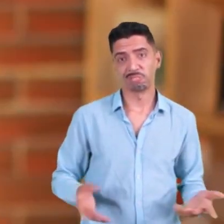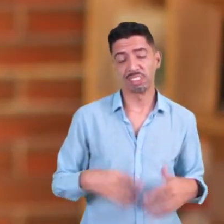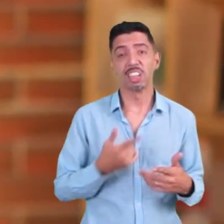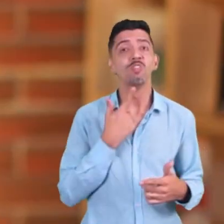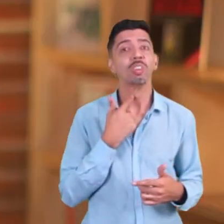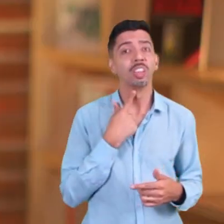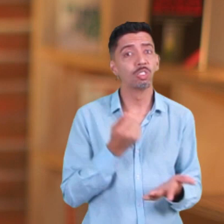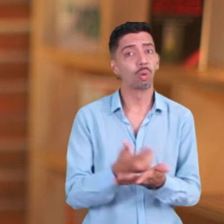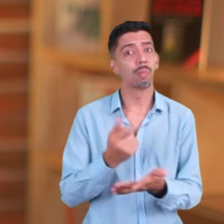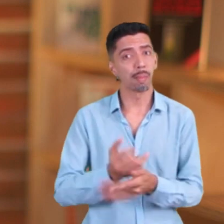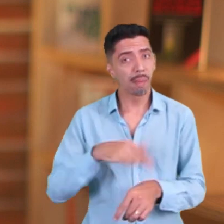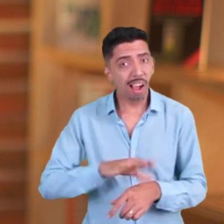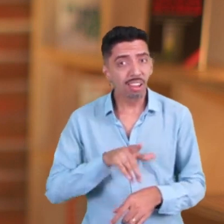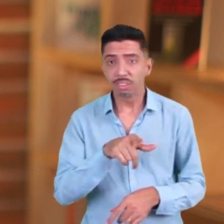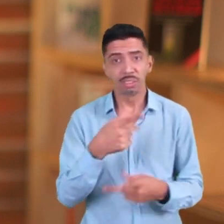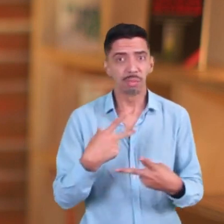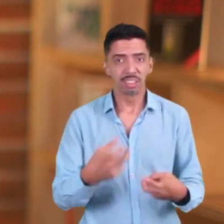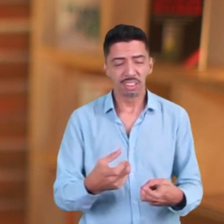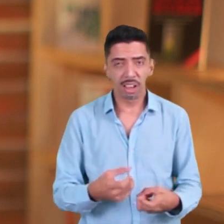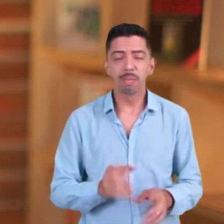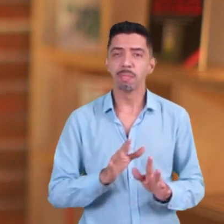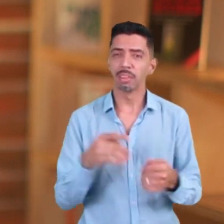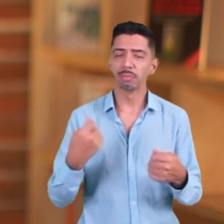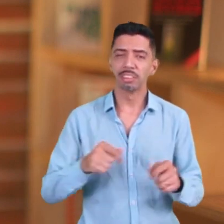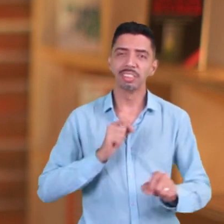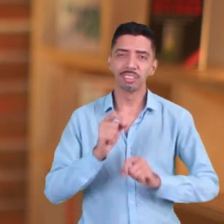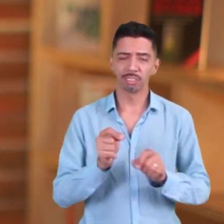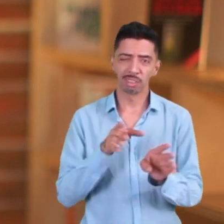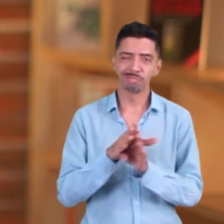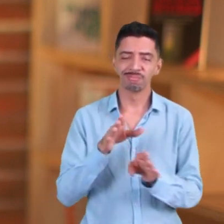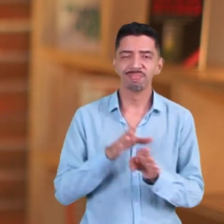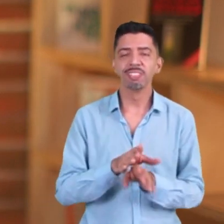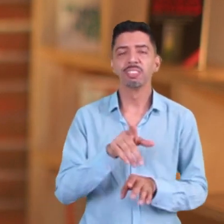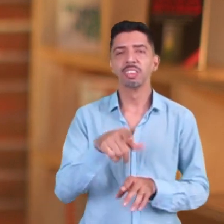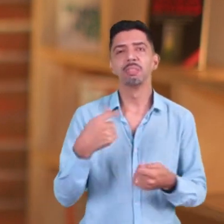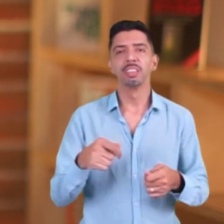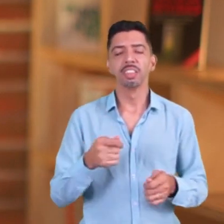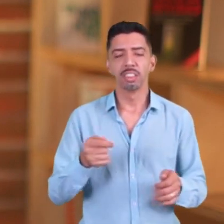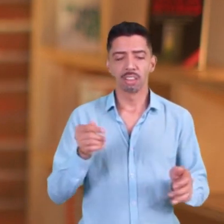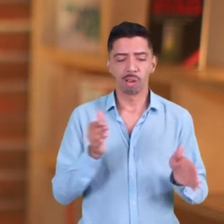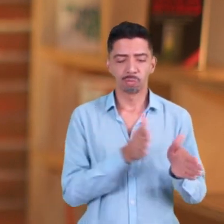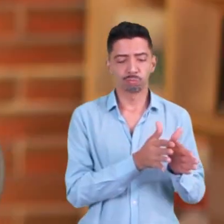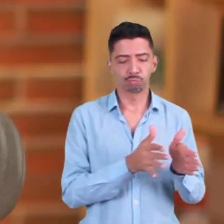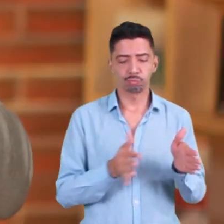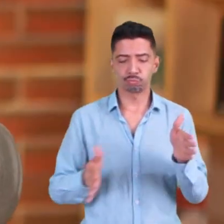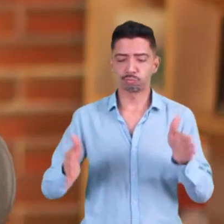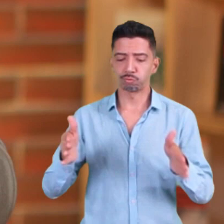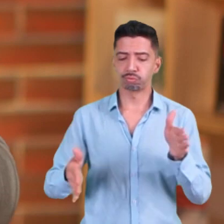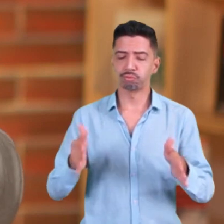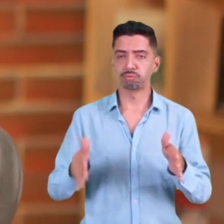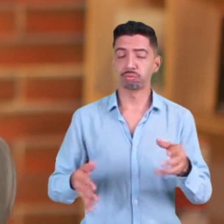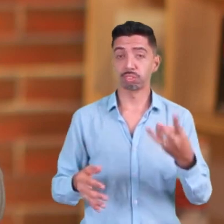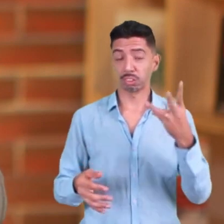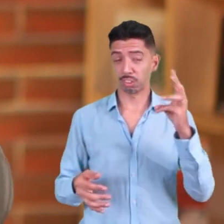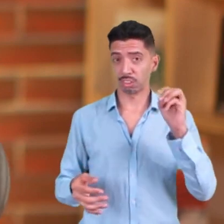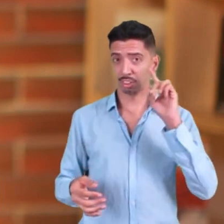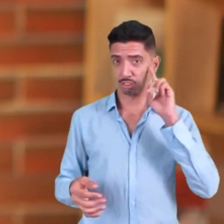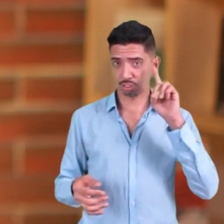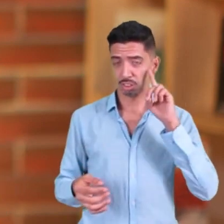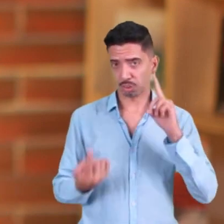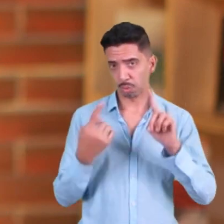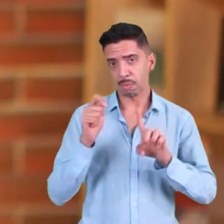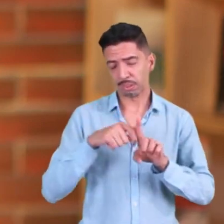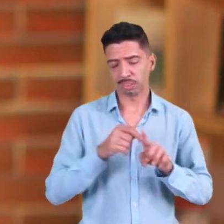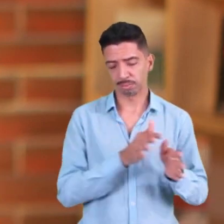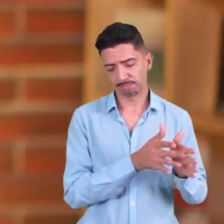de consumo. Eu proponho você fazer um diagnóstico mesmo. Sabe aquela fotografia de 30 dias? Onde você vai entender para